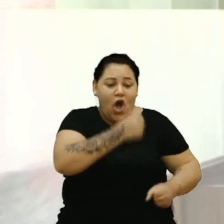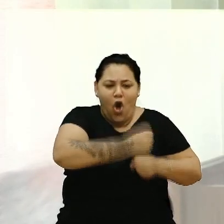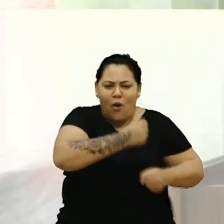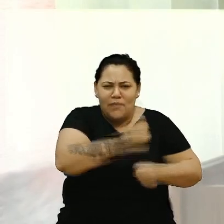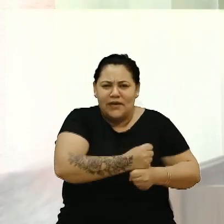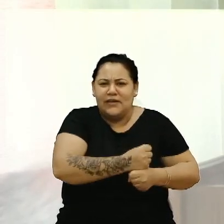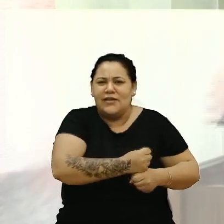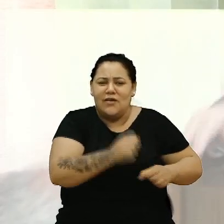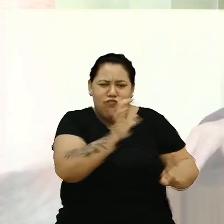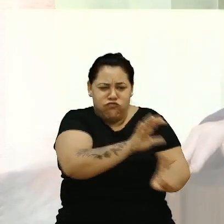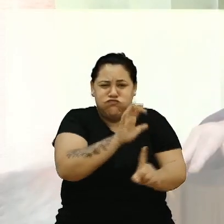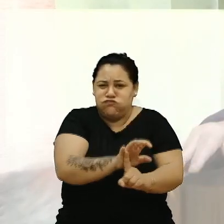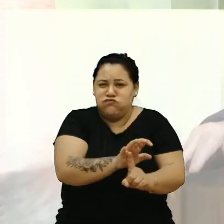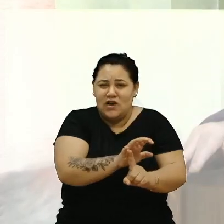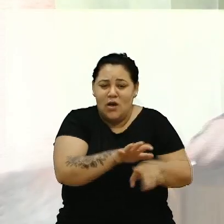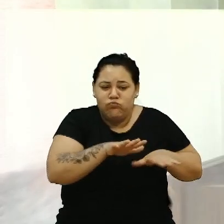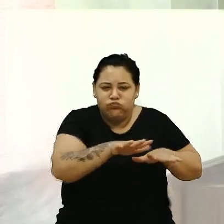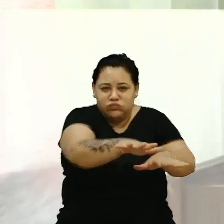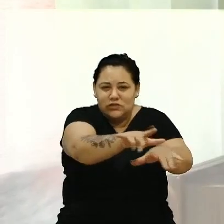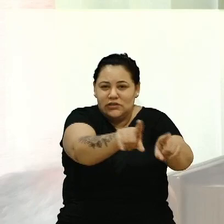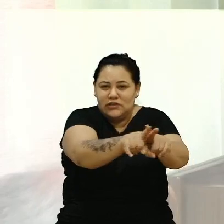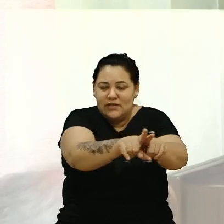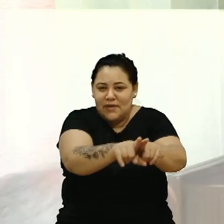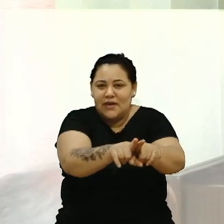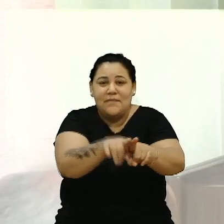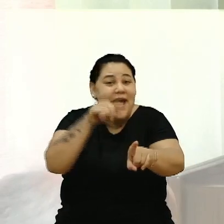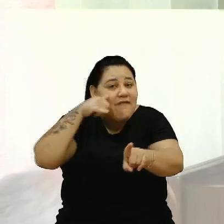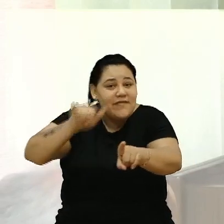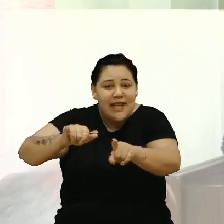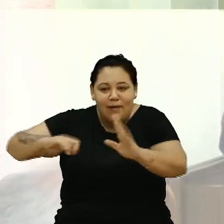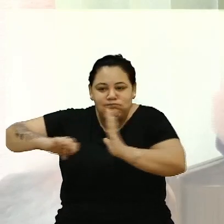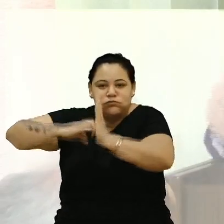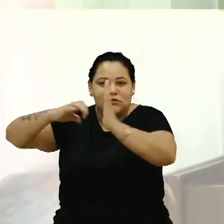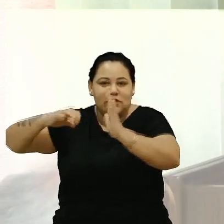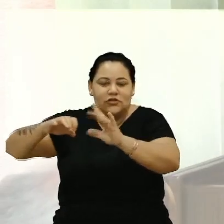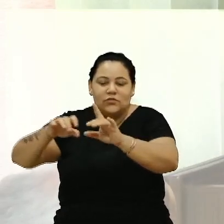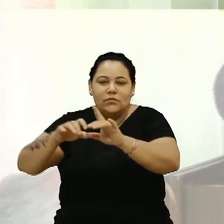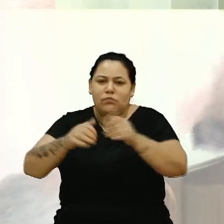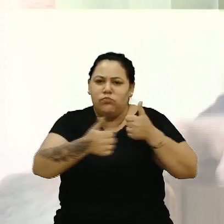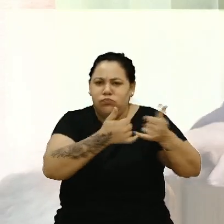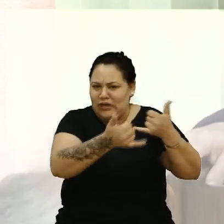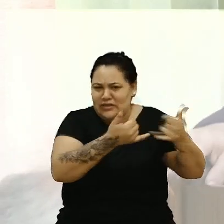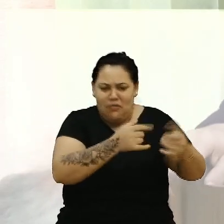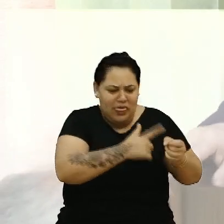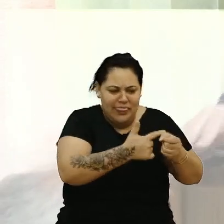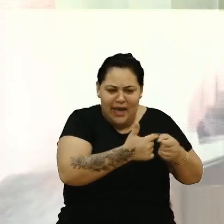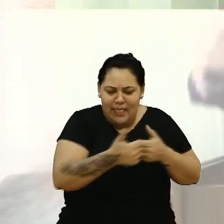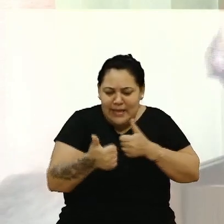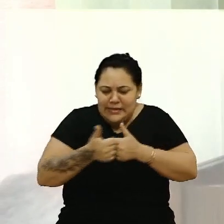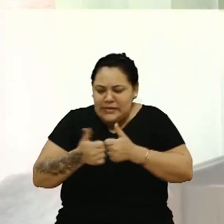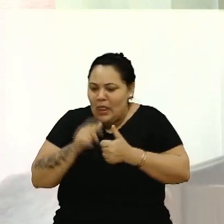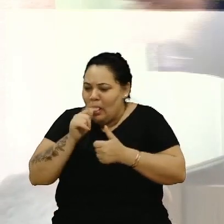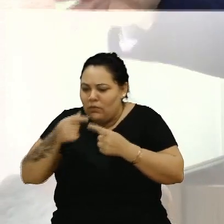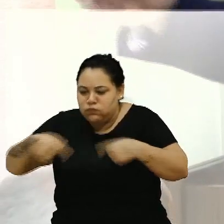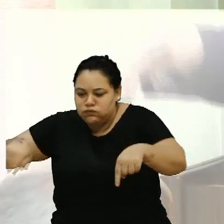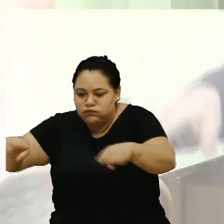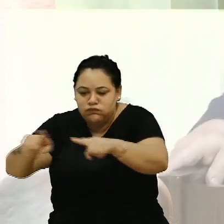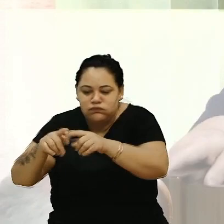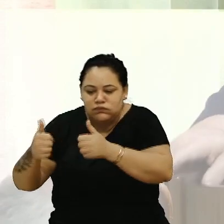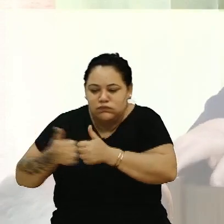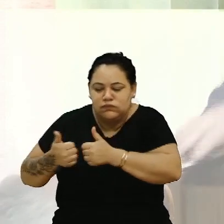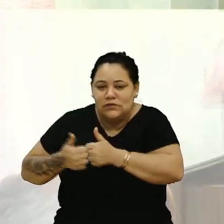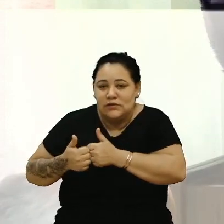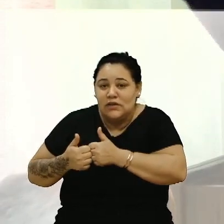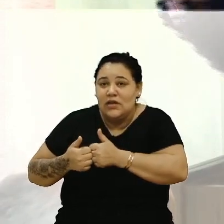obras de contenção. Esses municípios que estão à beira de rios, a gente tem a sorte ainda, Caxias do Sul, não ter rios caudalosos